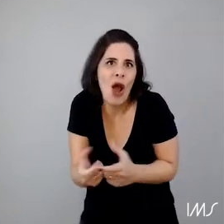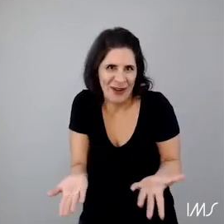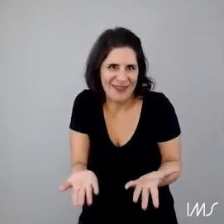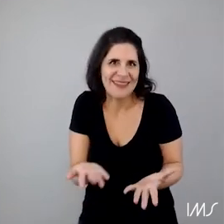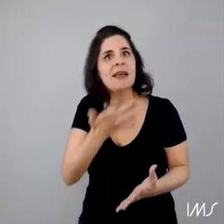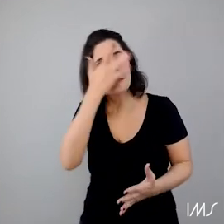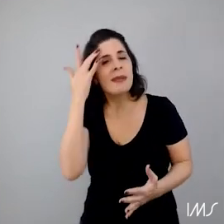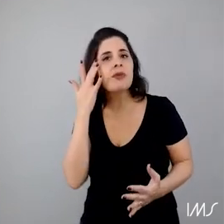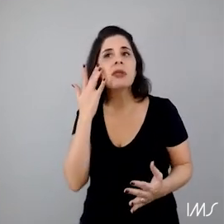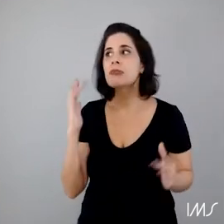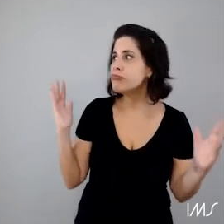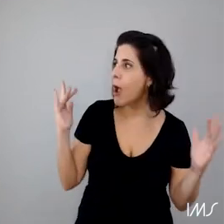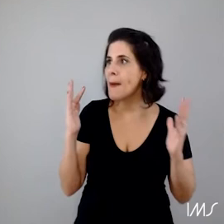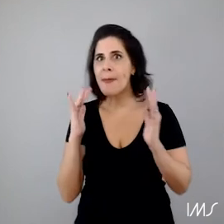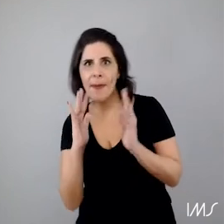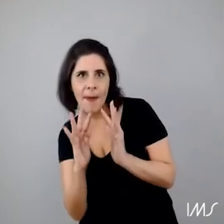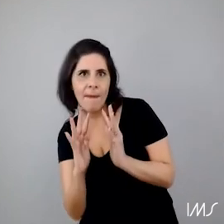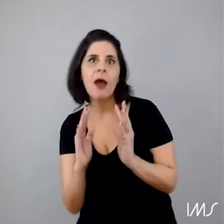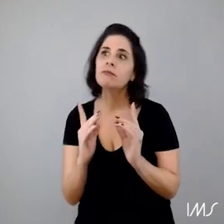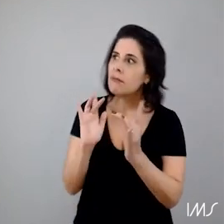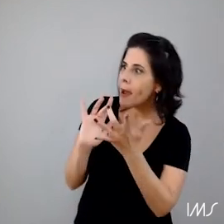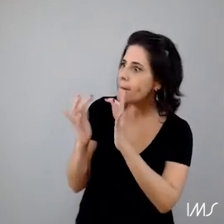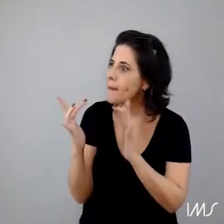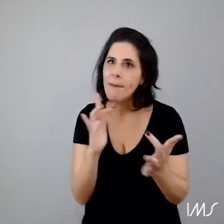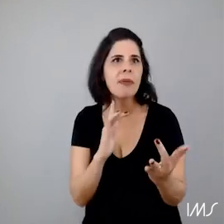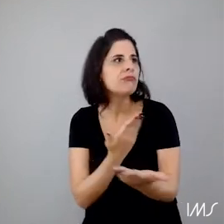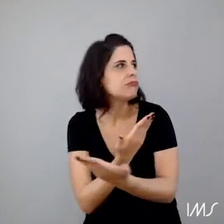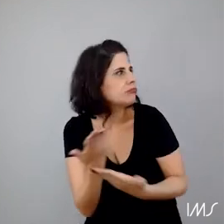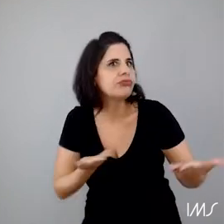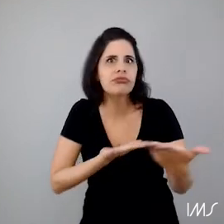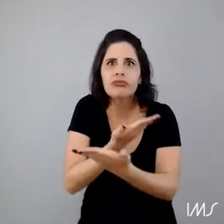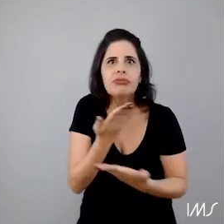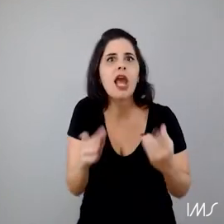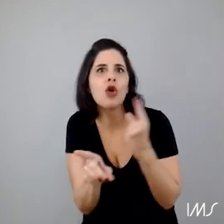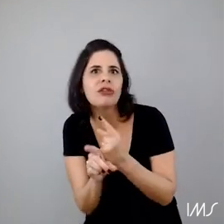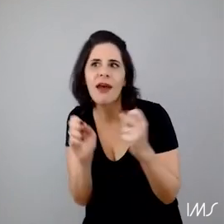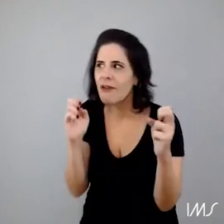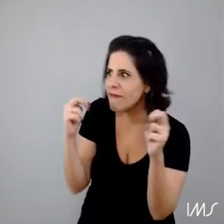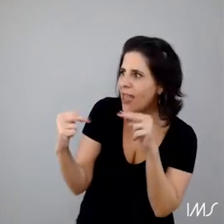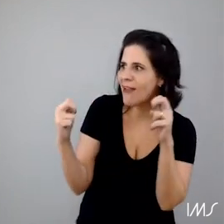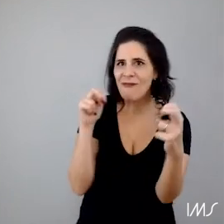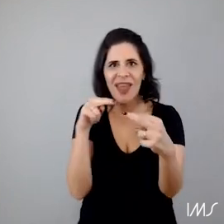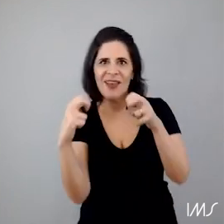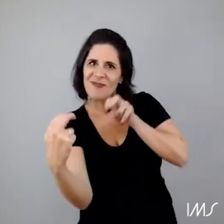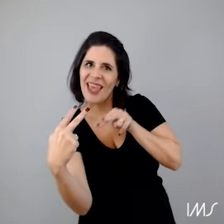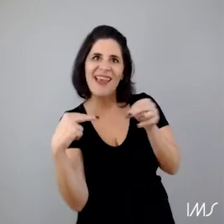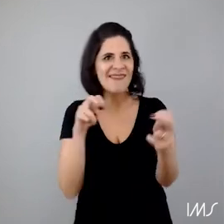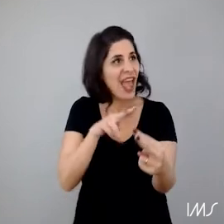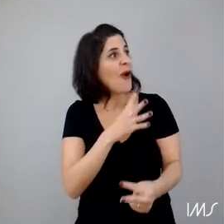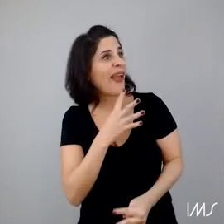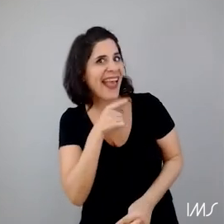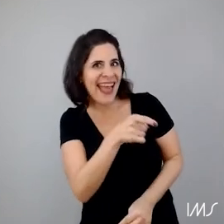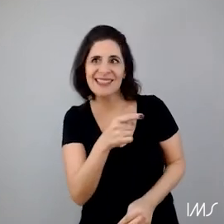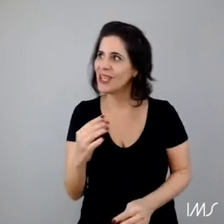acabava sendo recorrente, você não conhecia alguém, mas um amigo seu conhecia, de modo que a discussão estava sempre